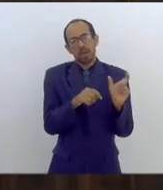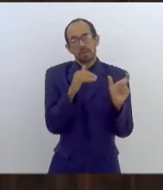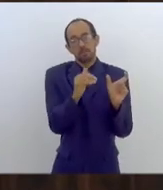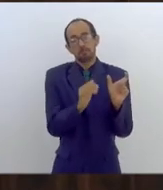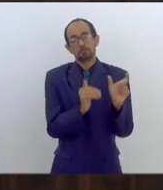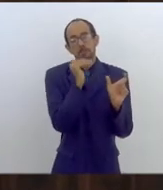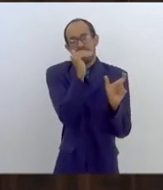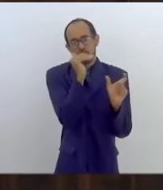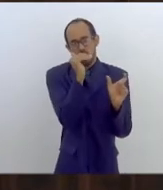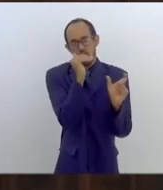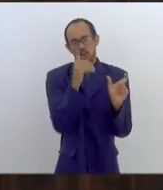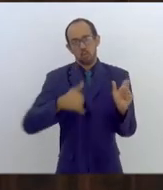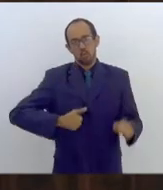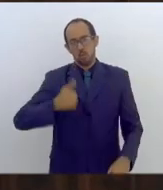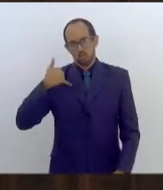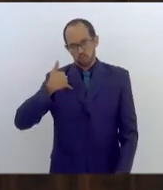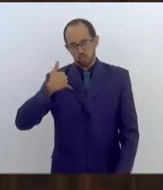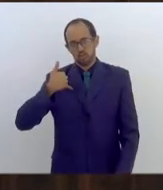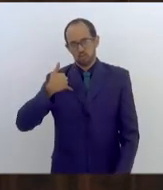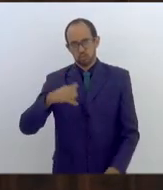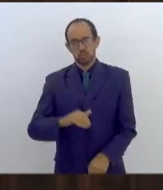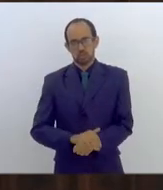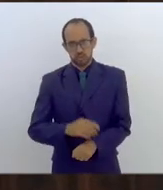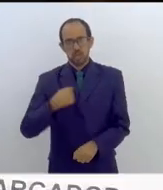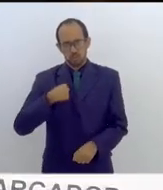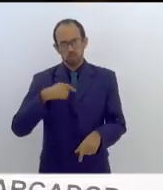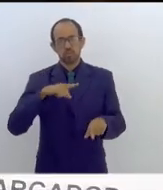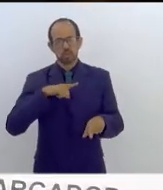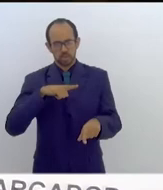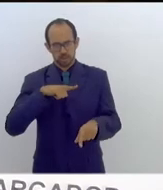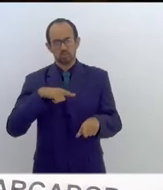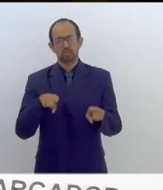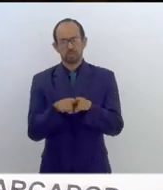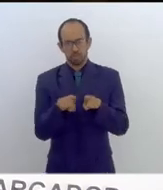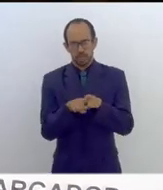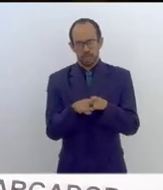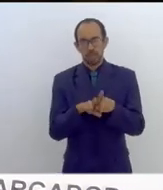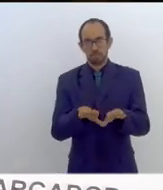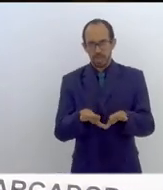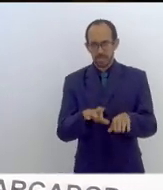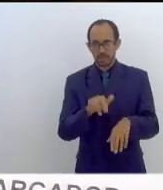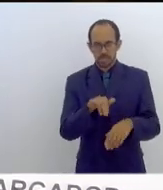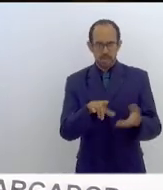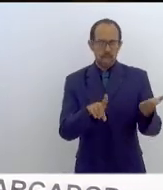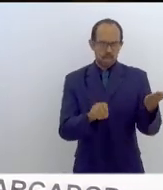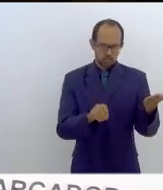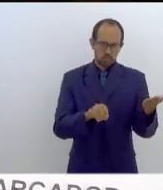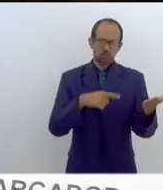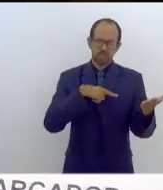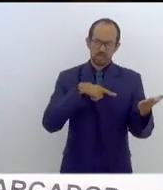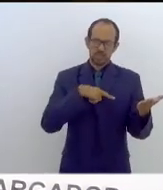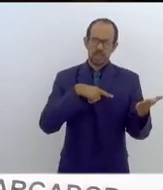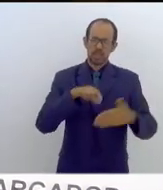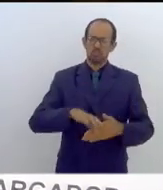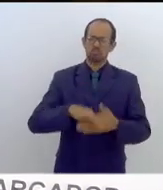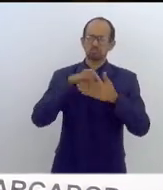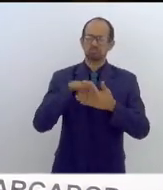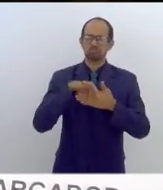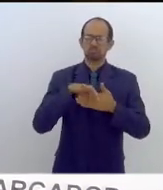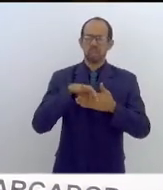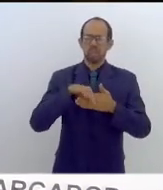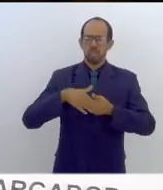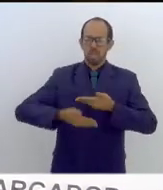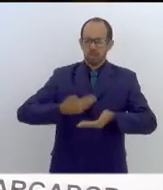é eu também é ostento mas Ricardo você também tem um destaque muito grande no meio associativo